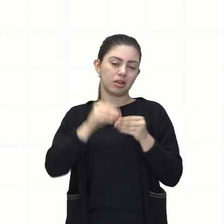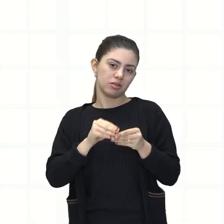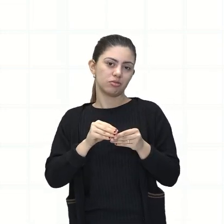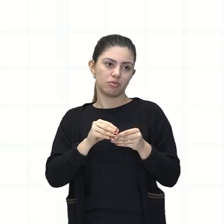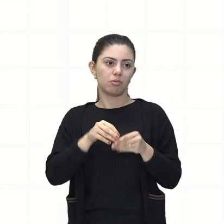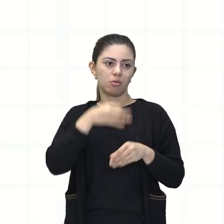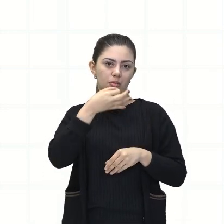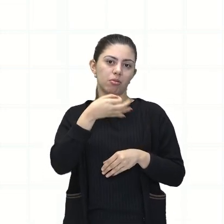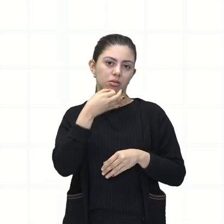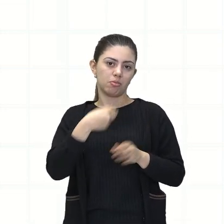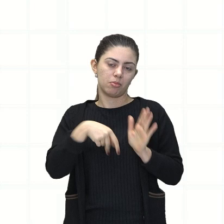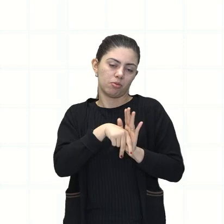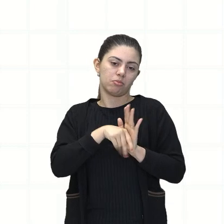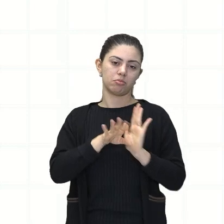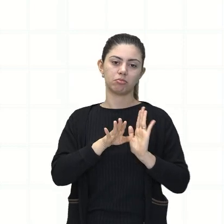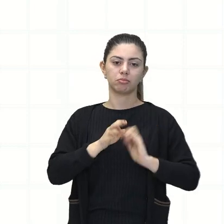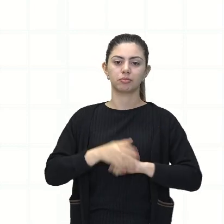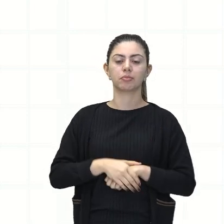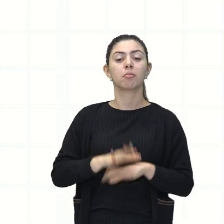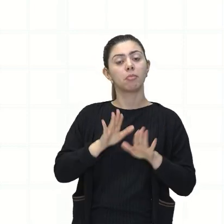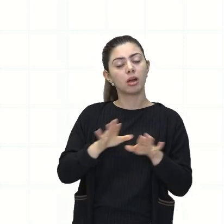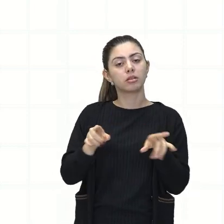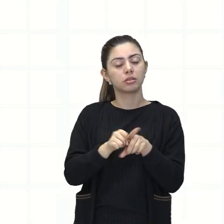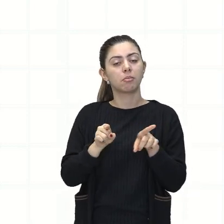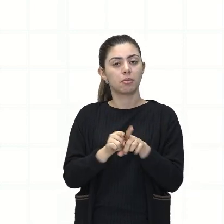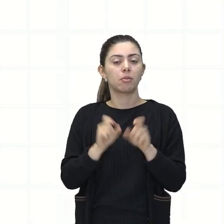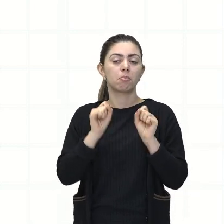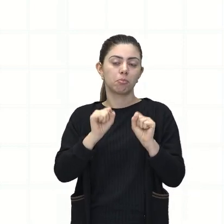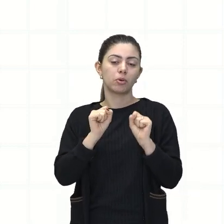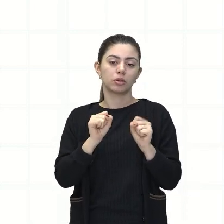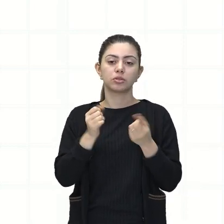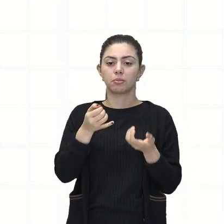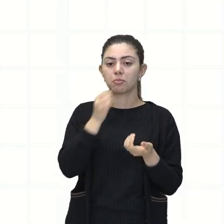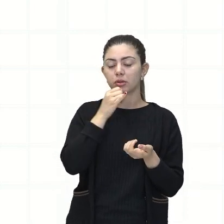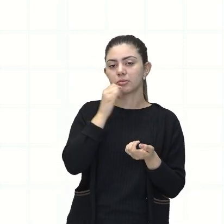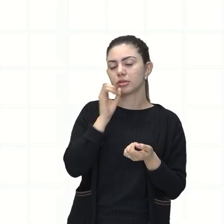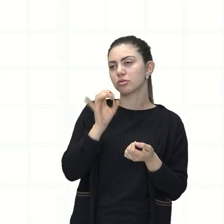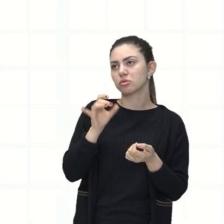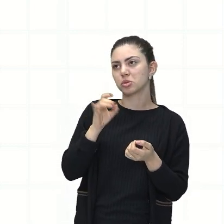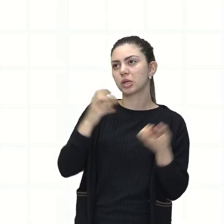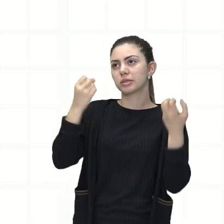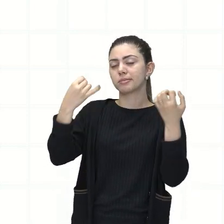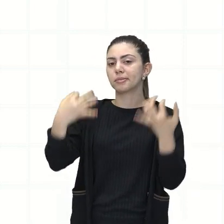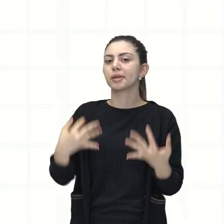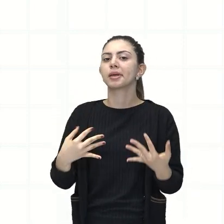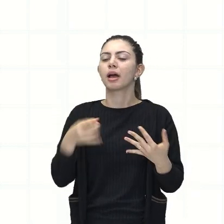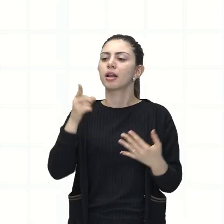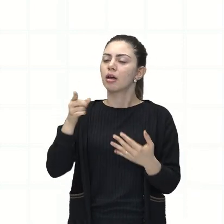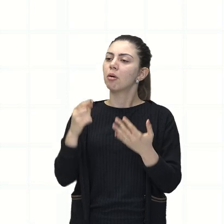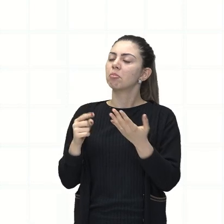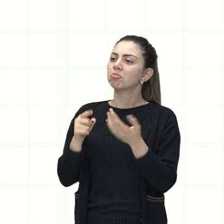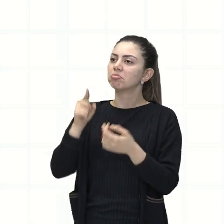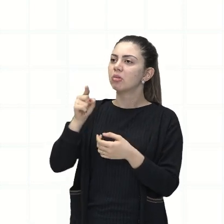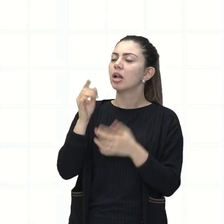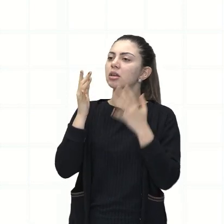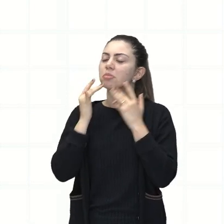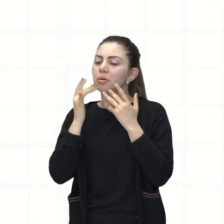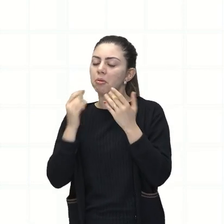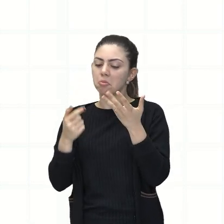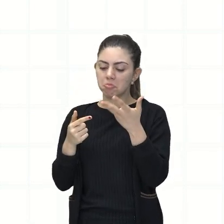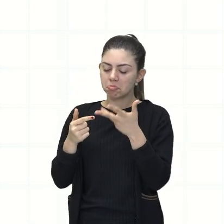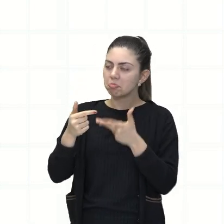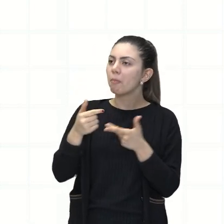positiva. Assim como ele pode fazer uma crítica também, falando só dos aspectos bons, não é? Então,